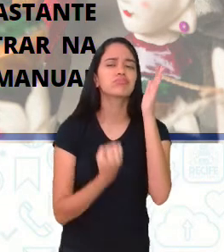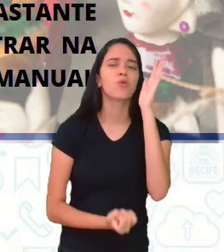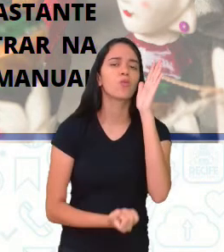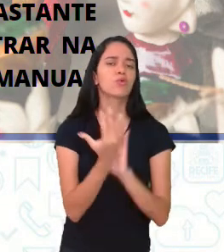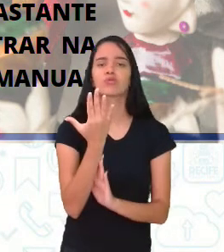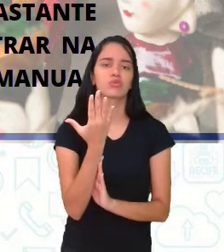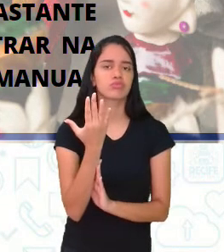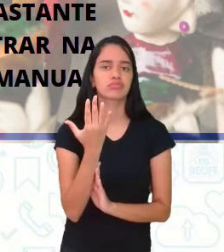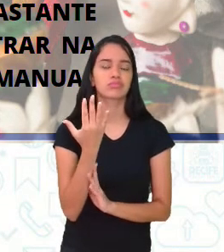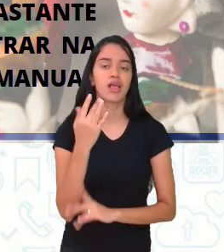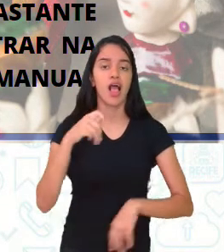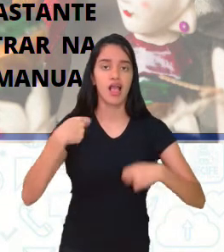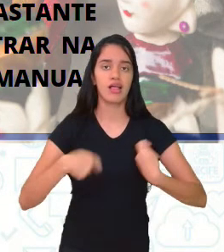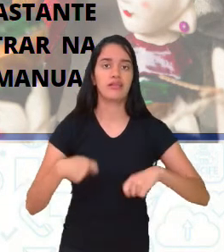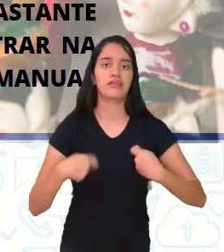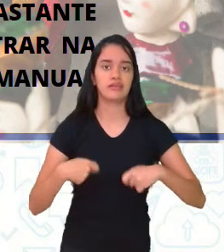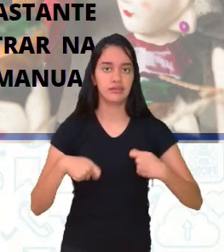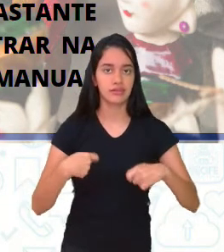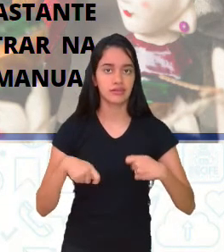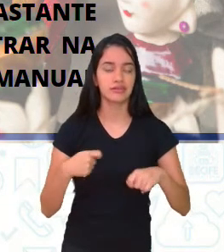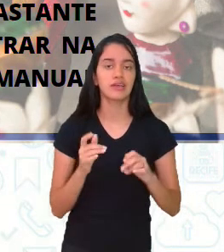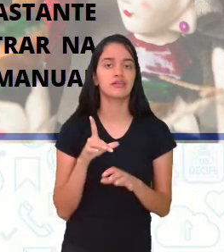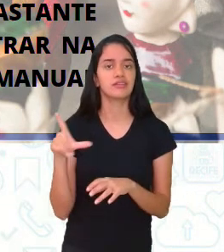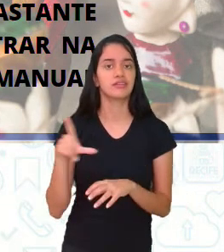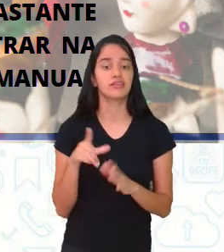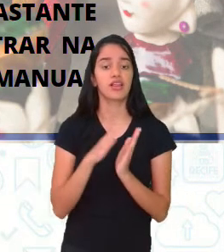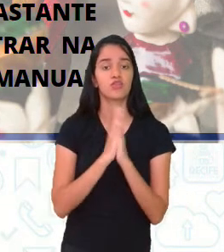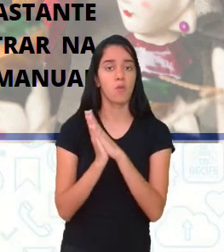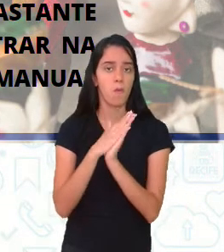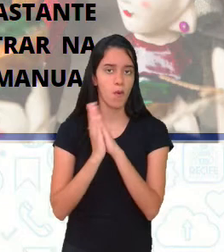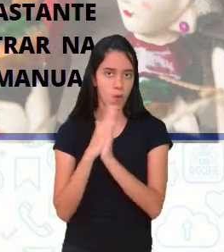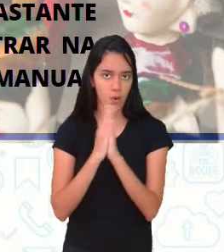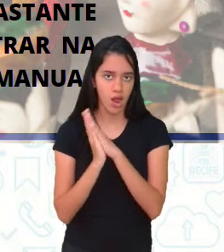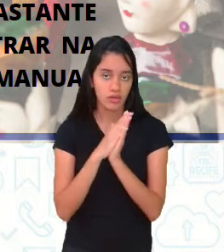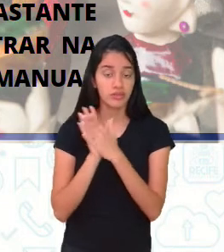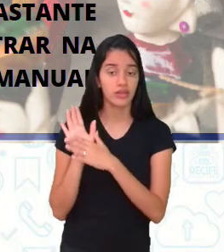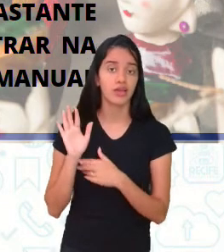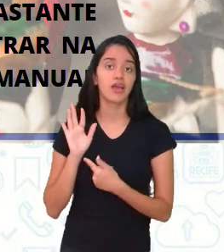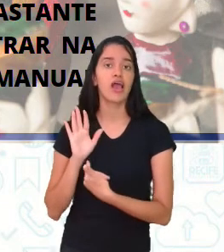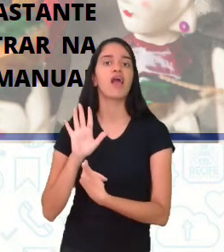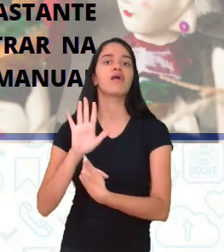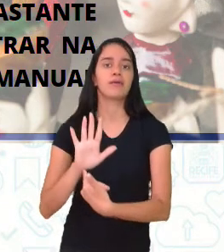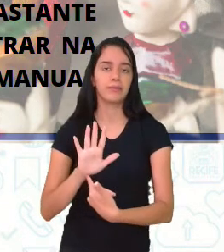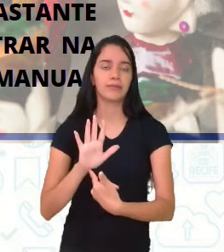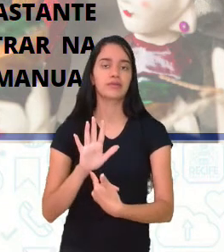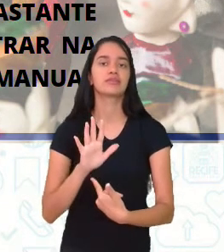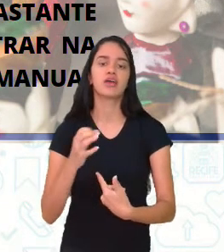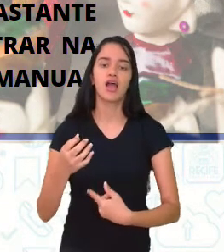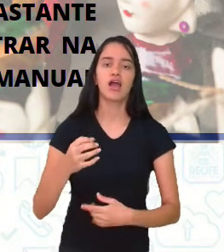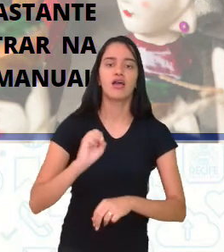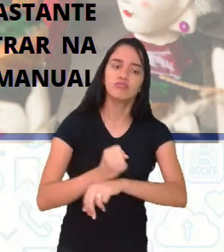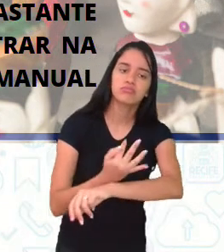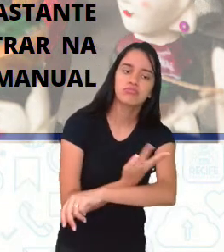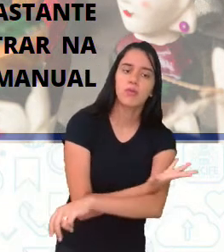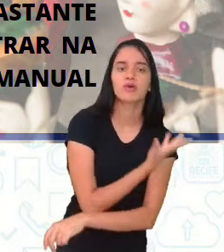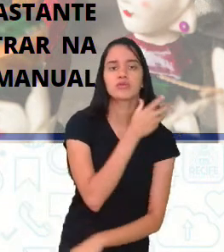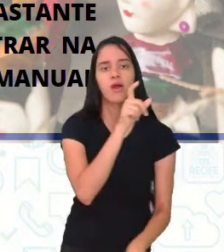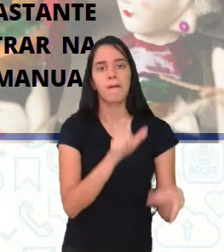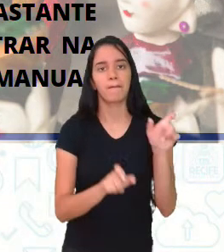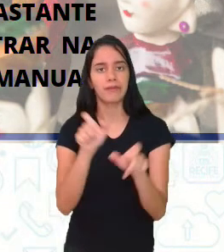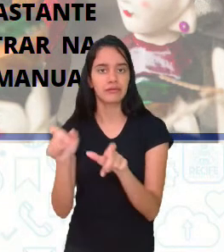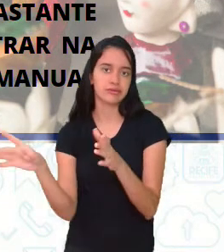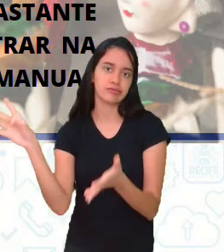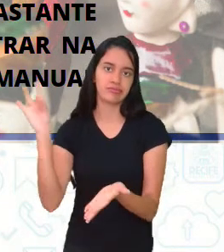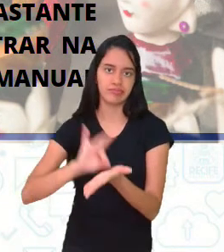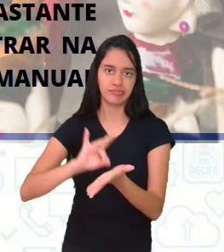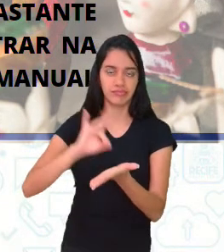né, essa necessidade de ter esses bonecos que pudessem representar emoções, personagens